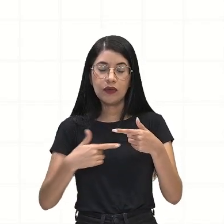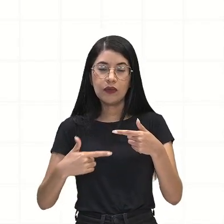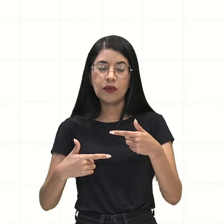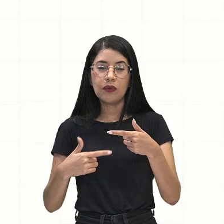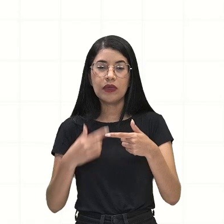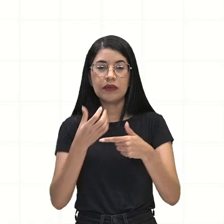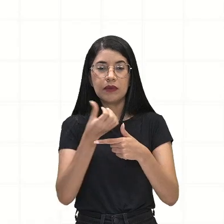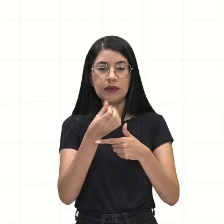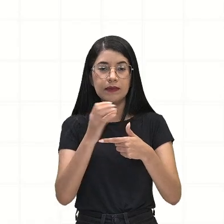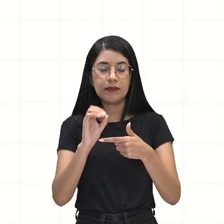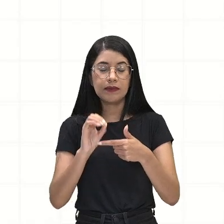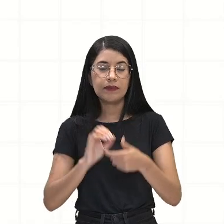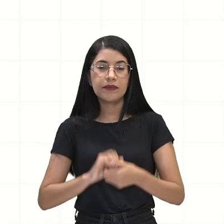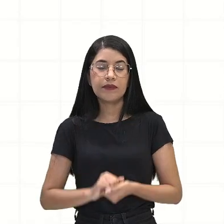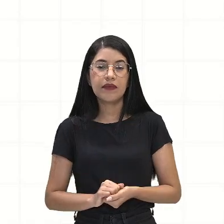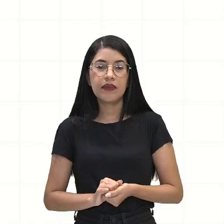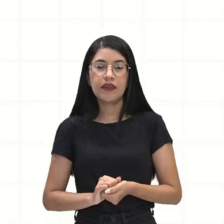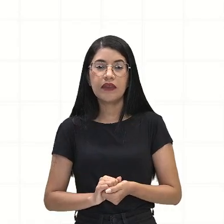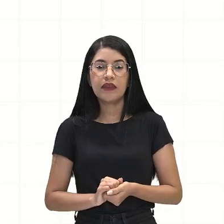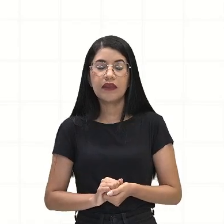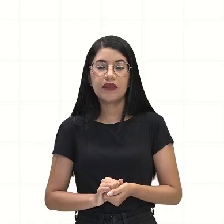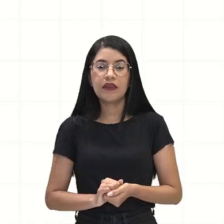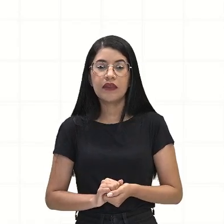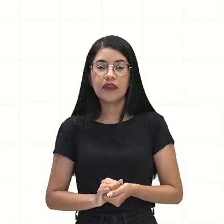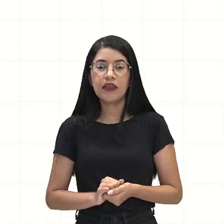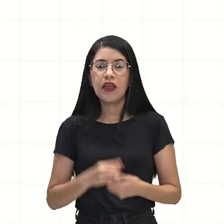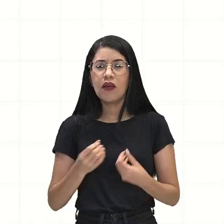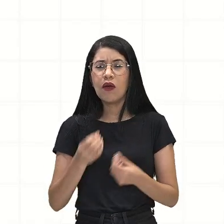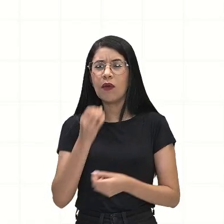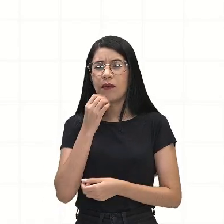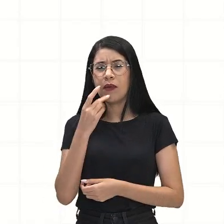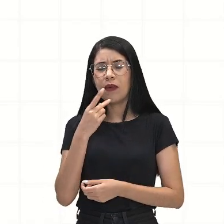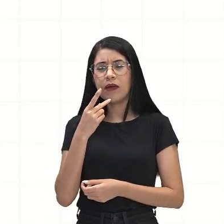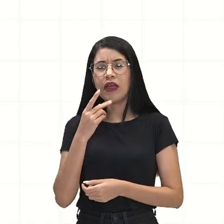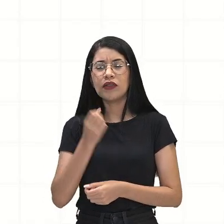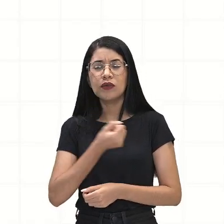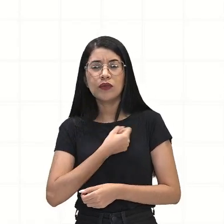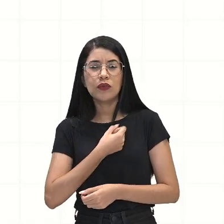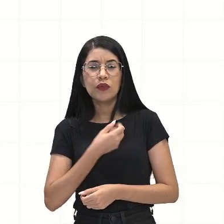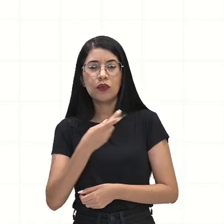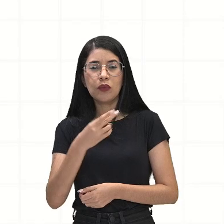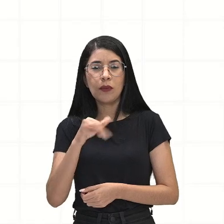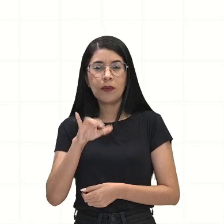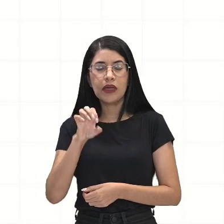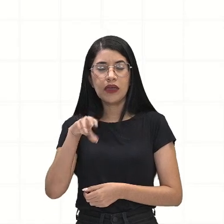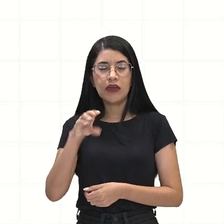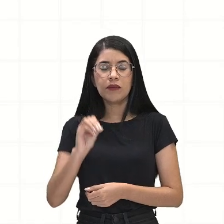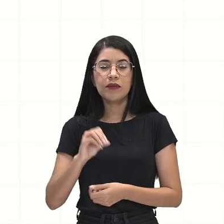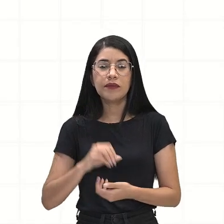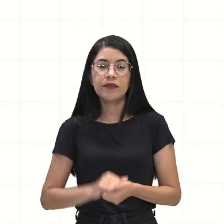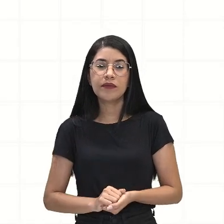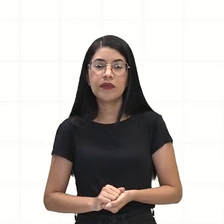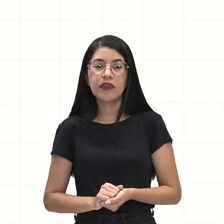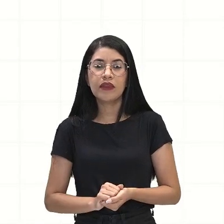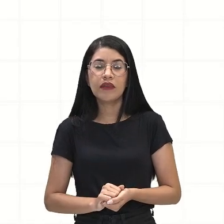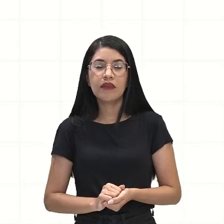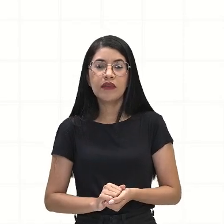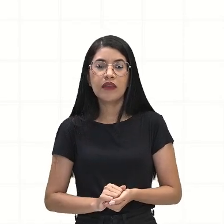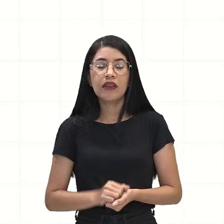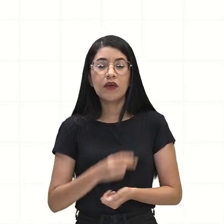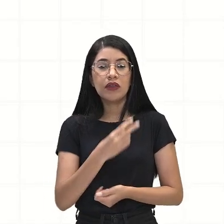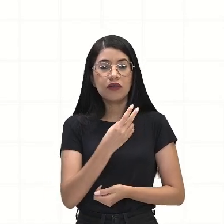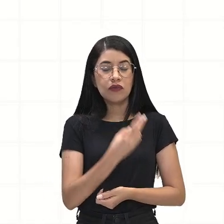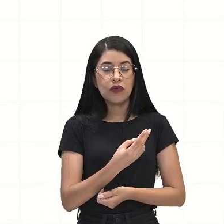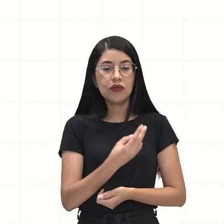de 60. Ele quer saber a probabilidade de que ele seja primo. Entre esses 12, eu vou ter o 2, que é